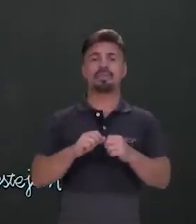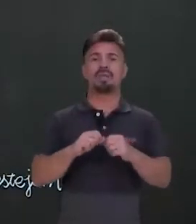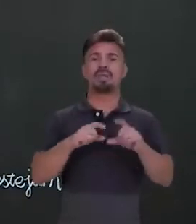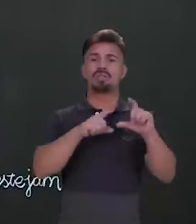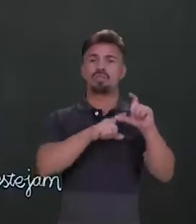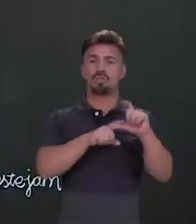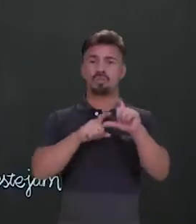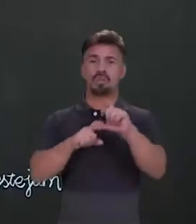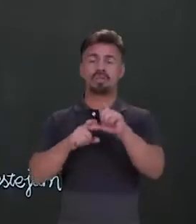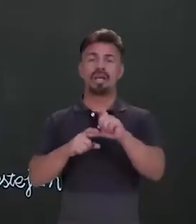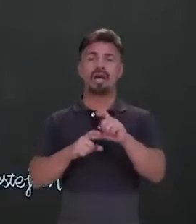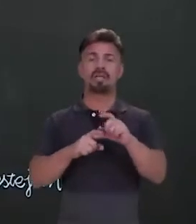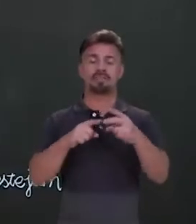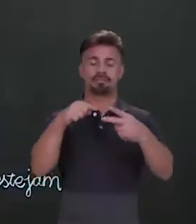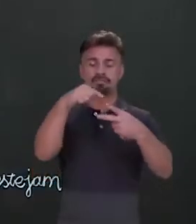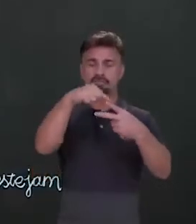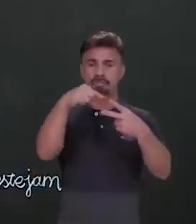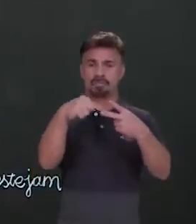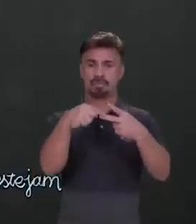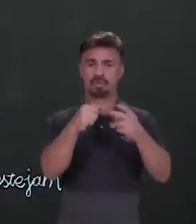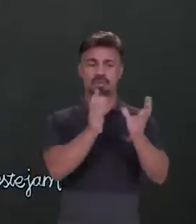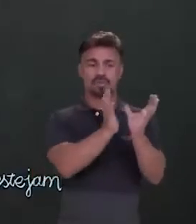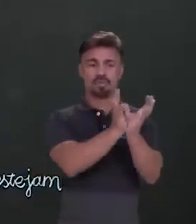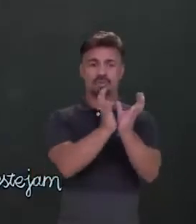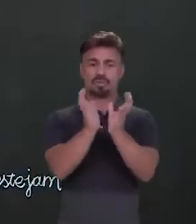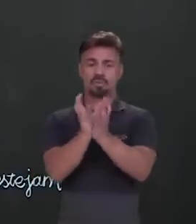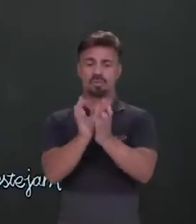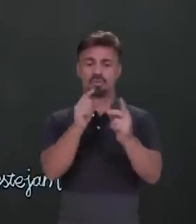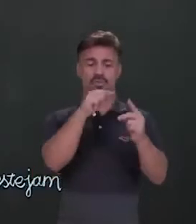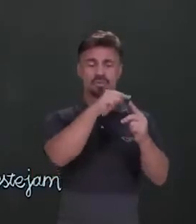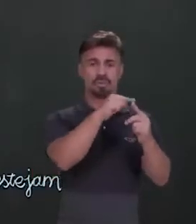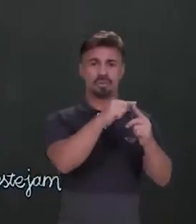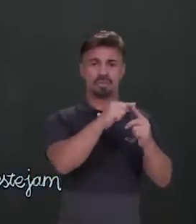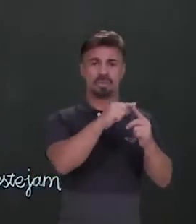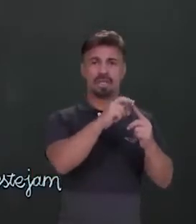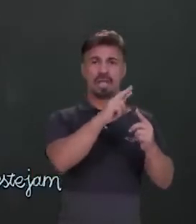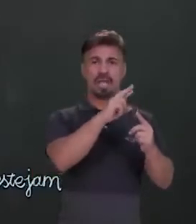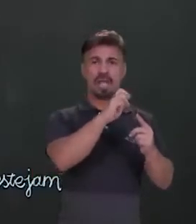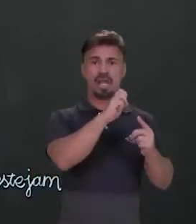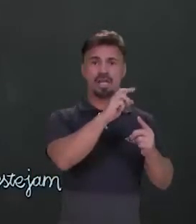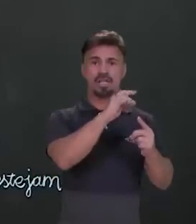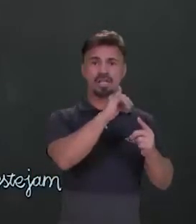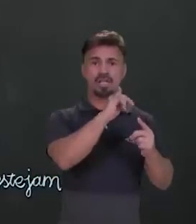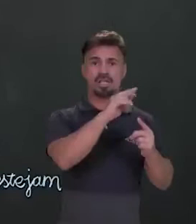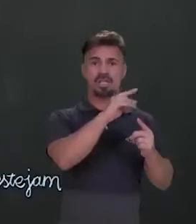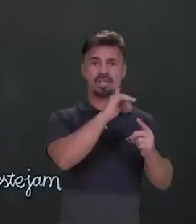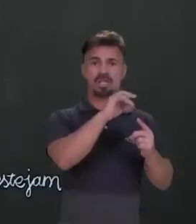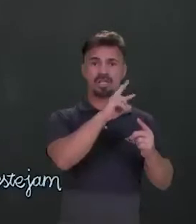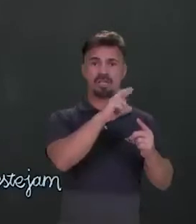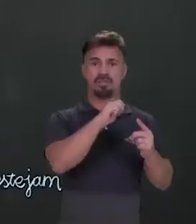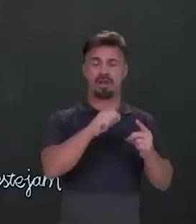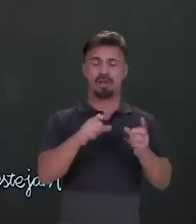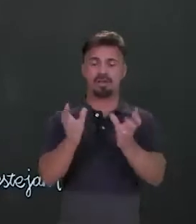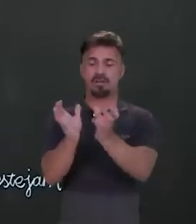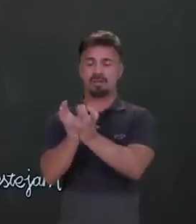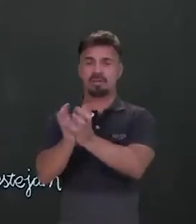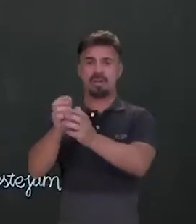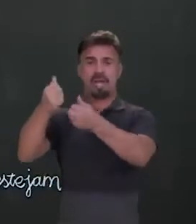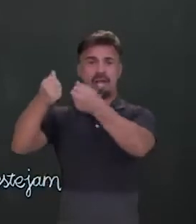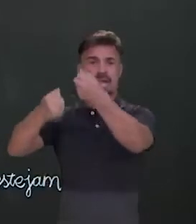subordinadas adjetivas, são divididas em 2 grupos, as adjetivas restritivas e as adjetivas explicativas.